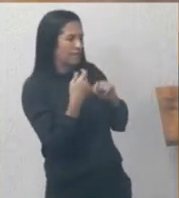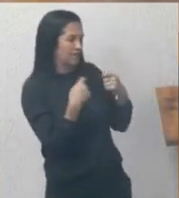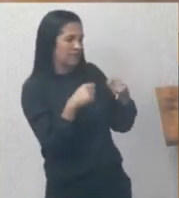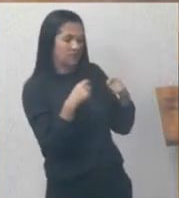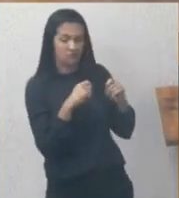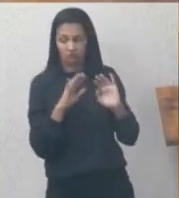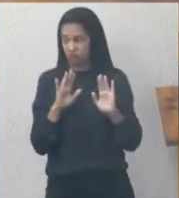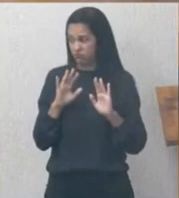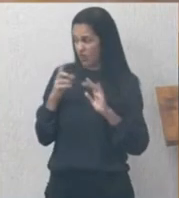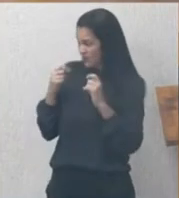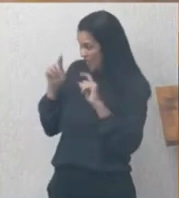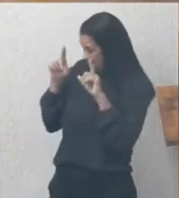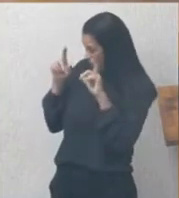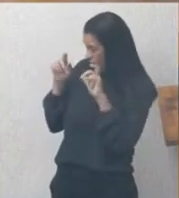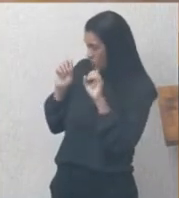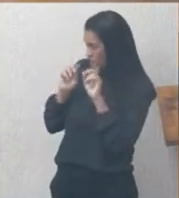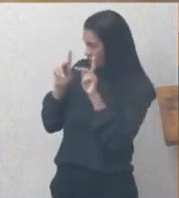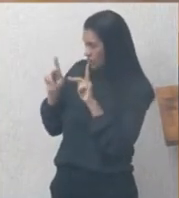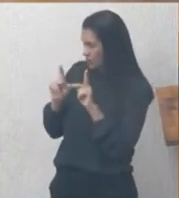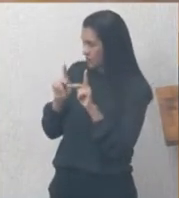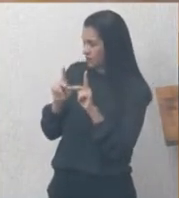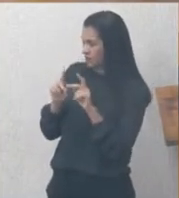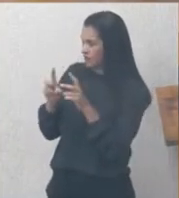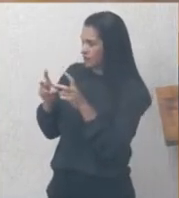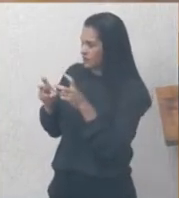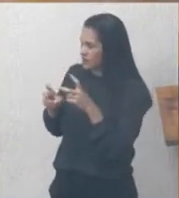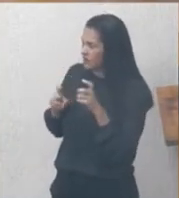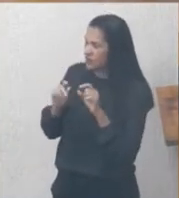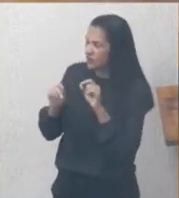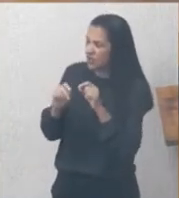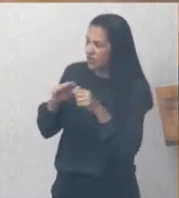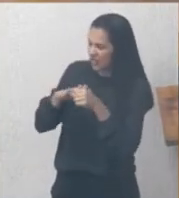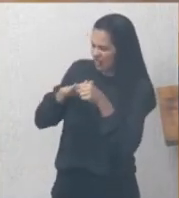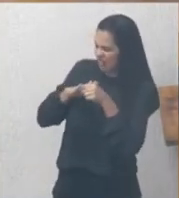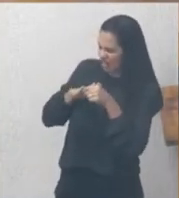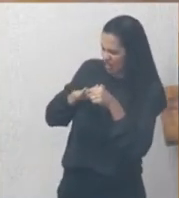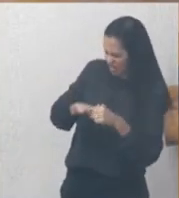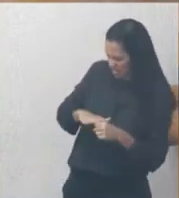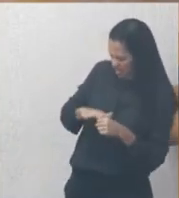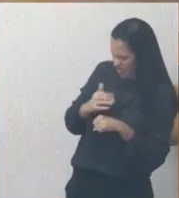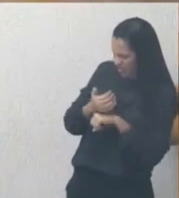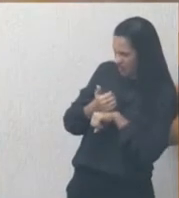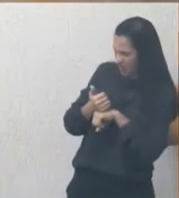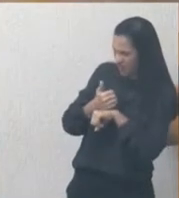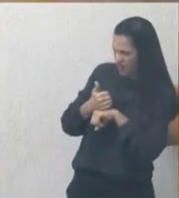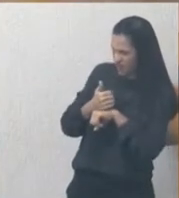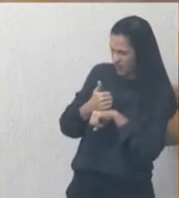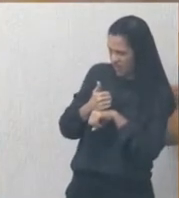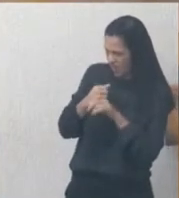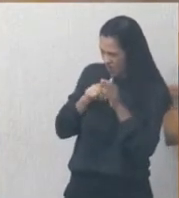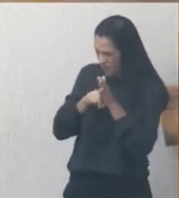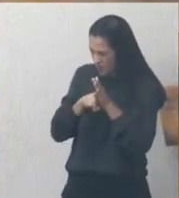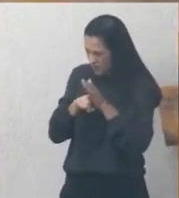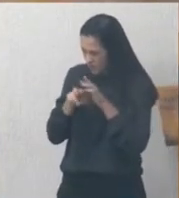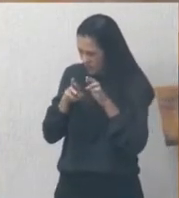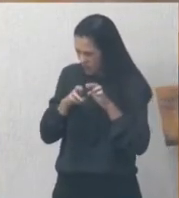só precisa de uma foto Isso é uma forma que eu vejo de querer desvalorizar o profissional eu só preciso de uma fotoo